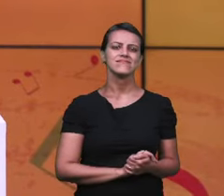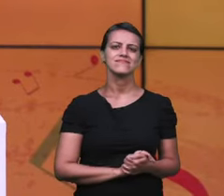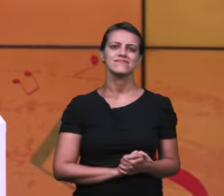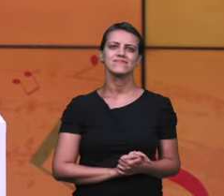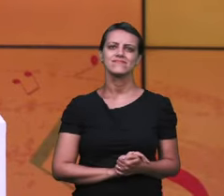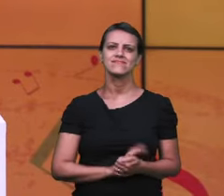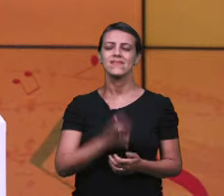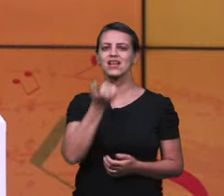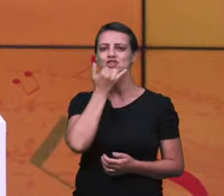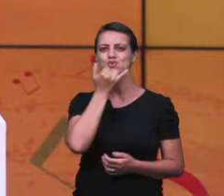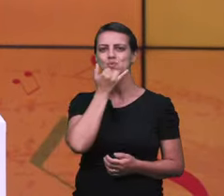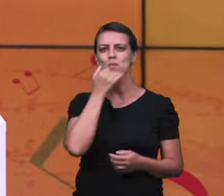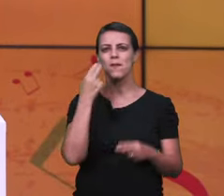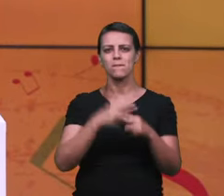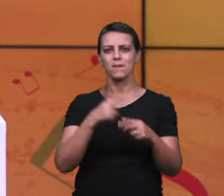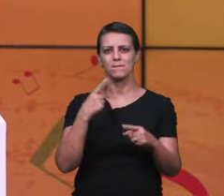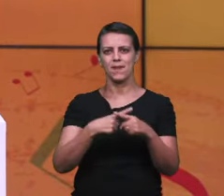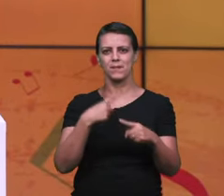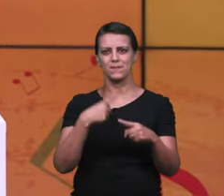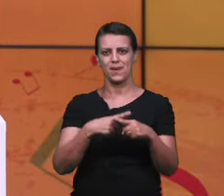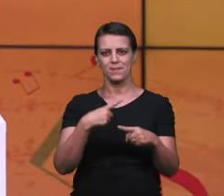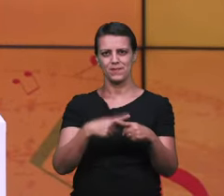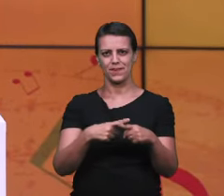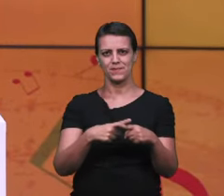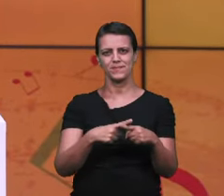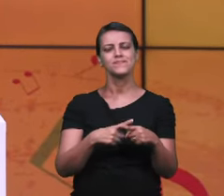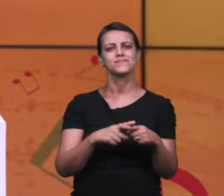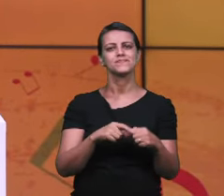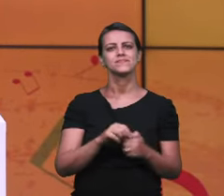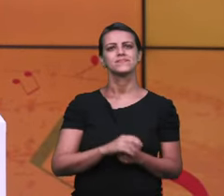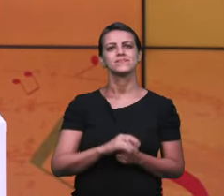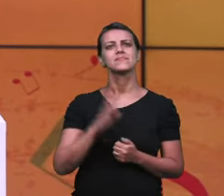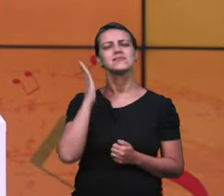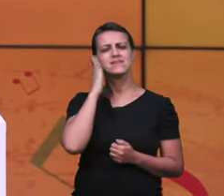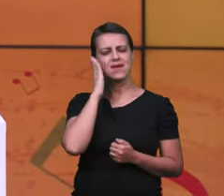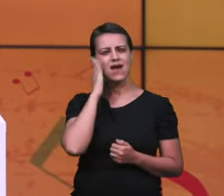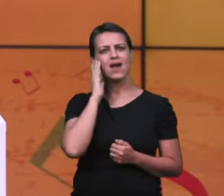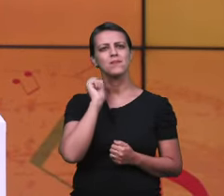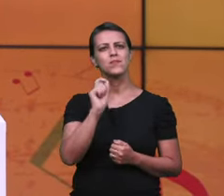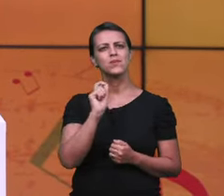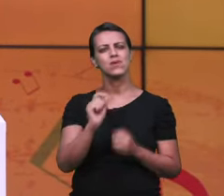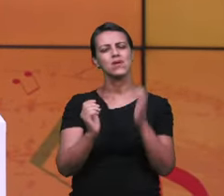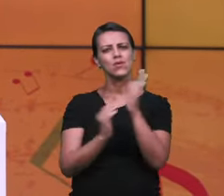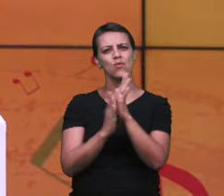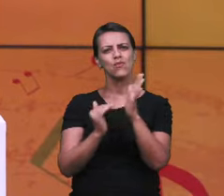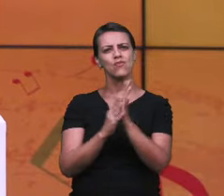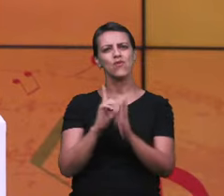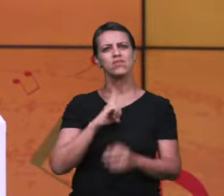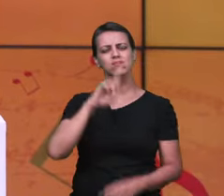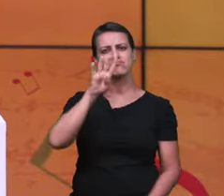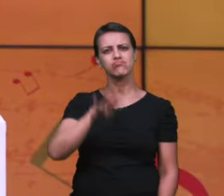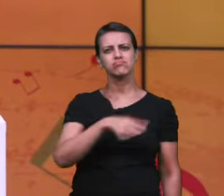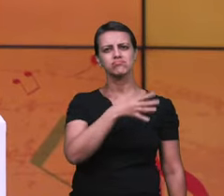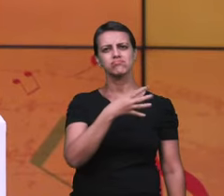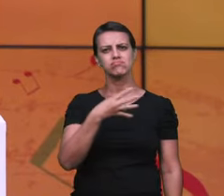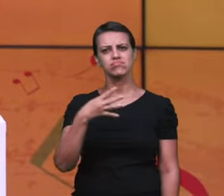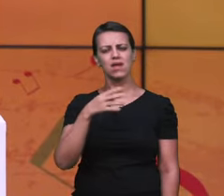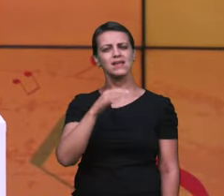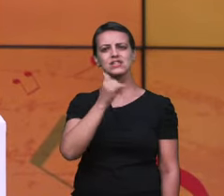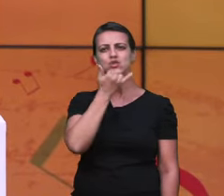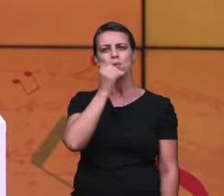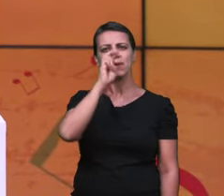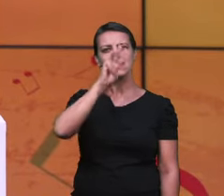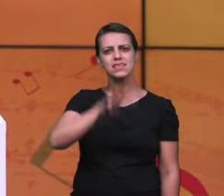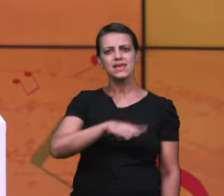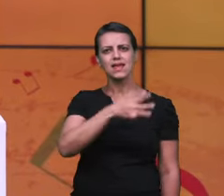Nós já sabemos que este louvor está no compasso ternário. E também ele está